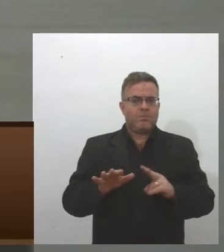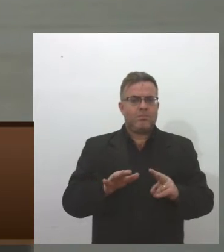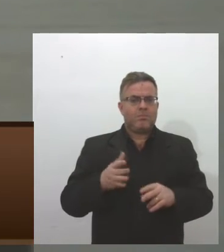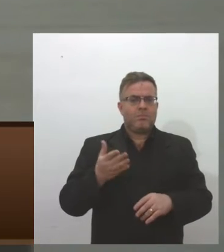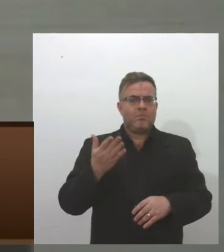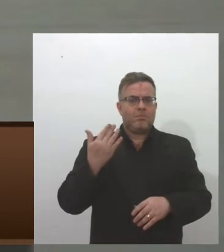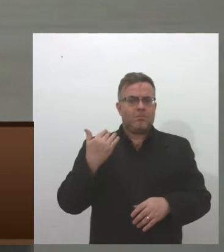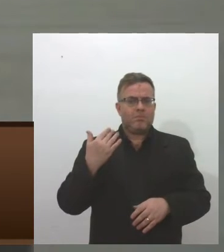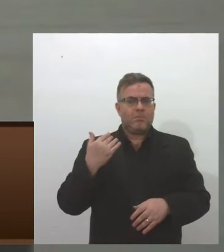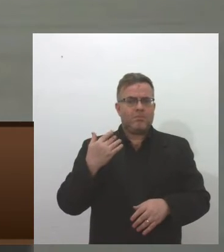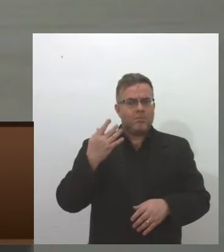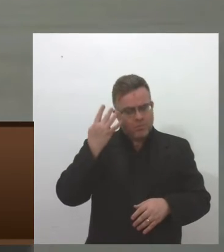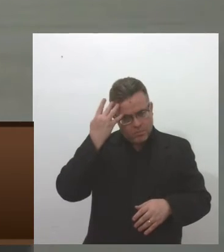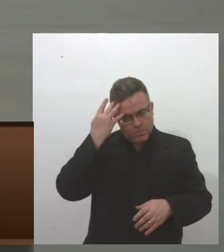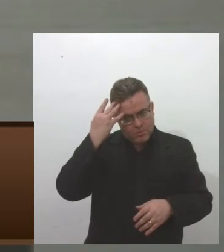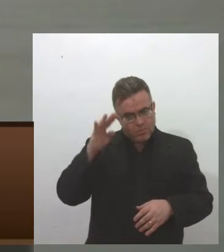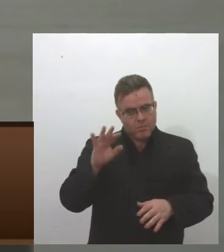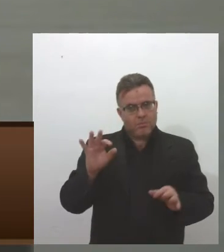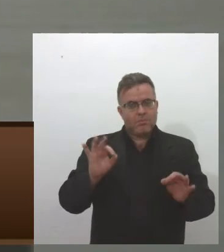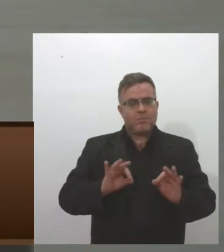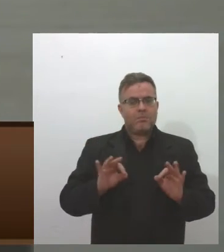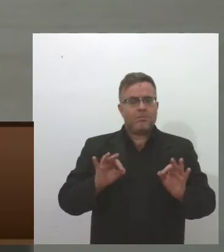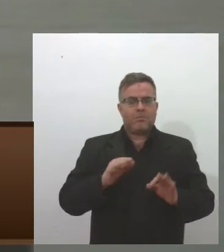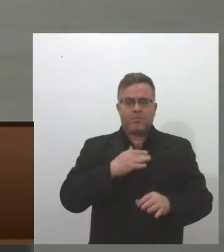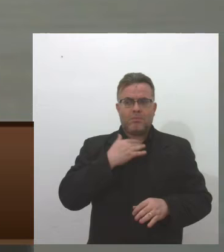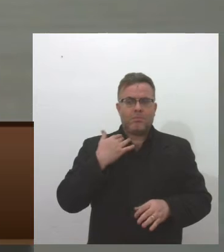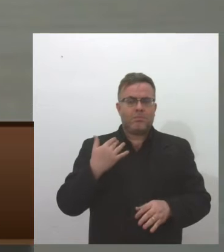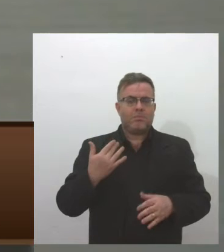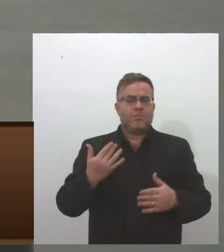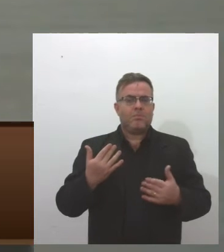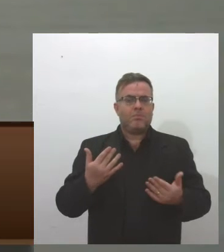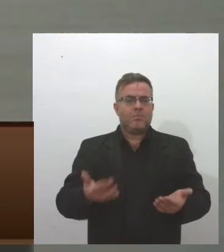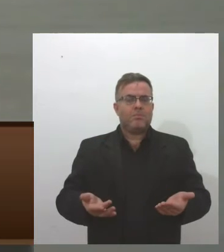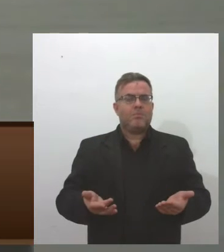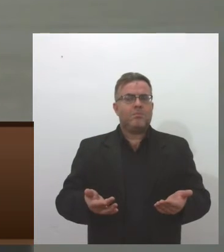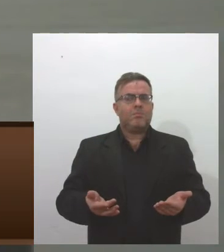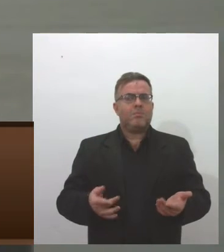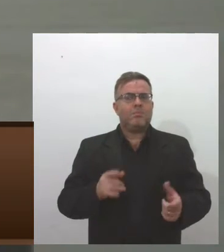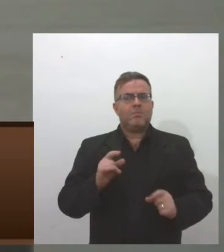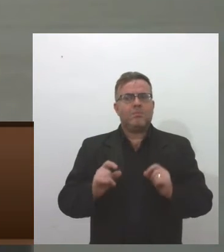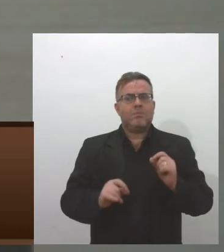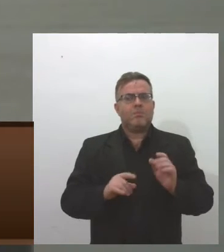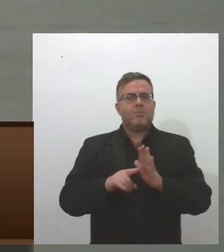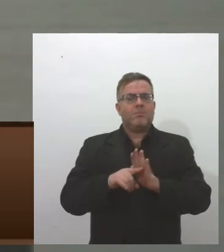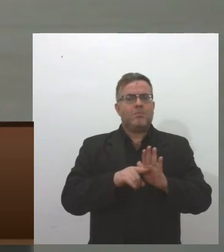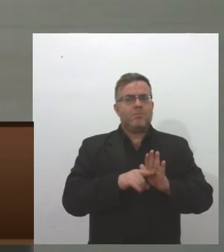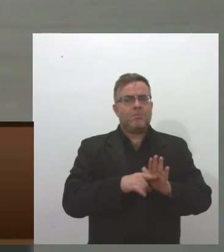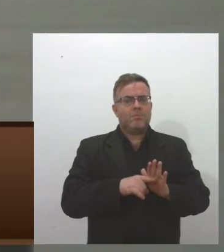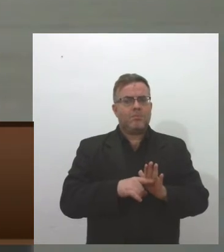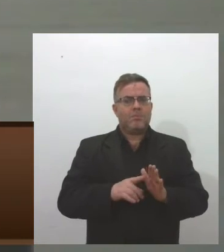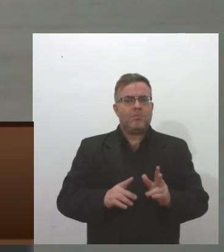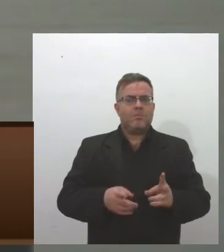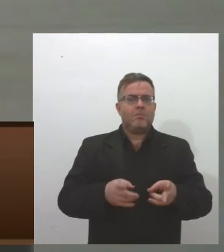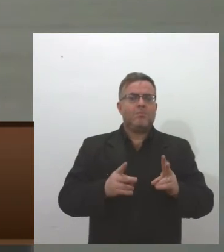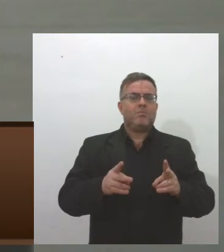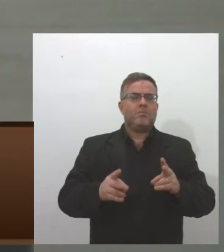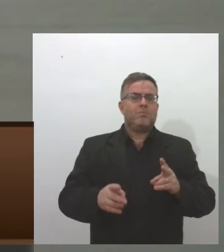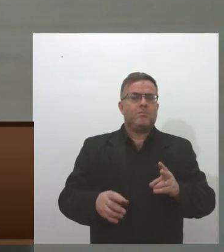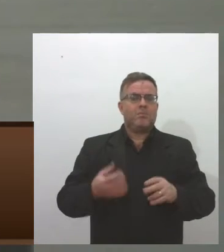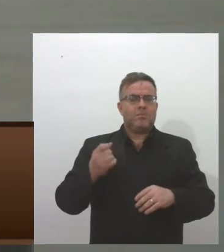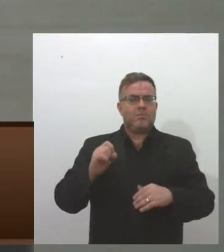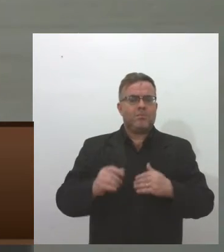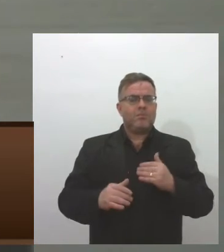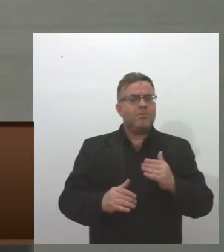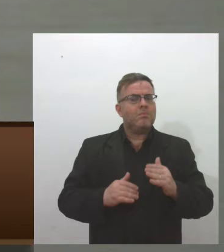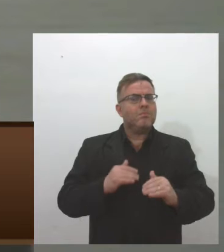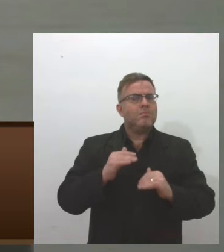4 dias seguidos sem vítimas fatais. A chegada ordenada de vacinas tem feito o Sergipe avançar gradativamente